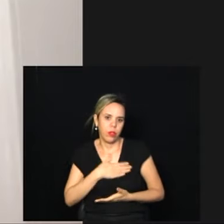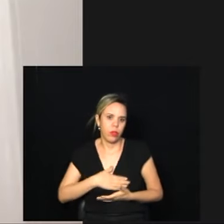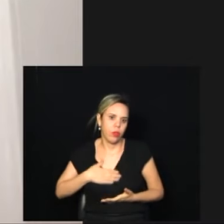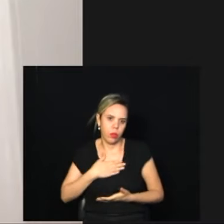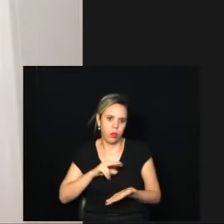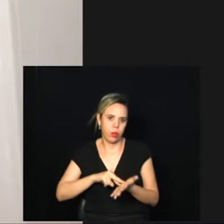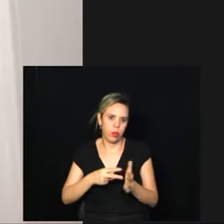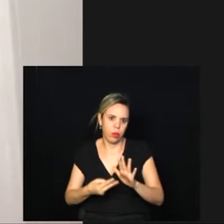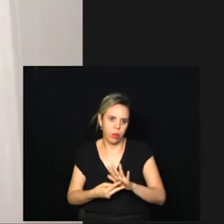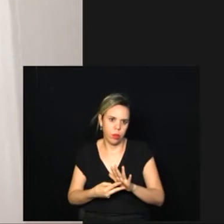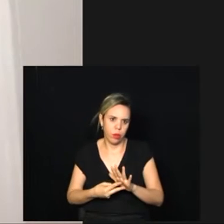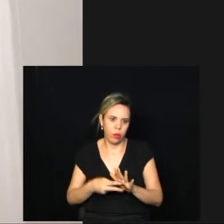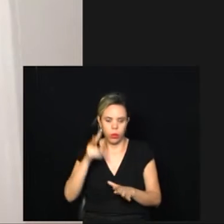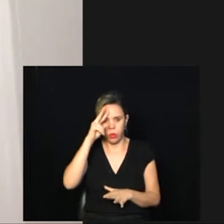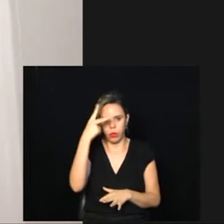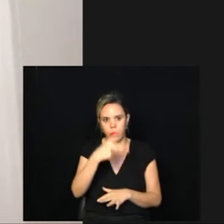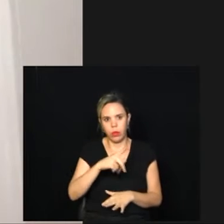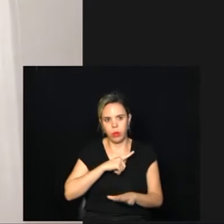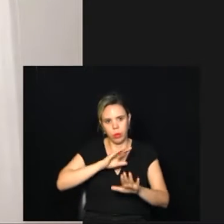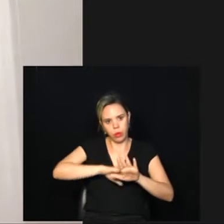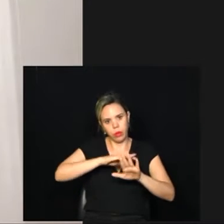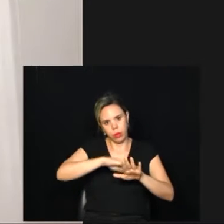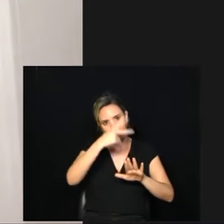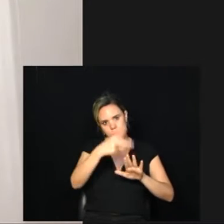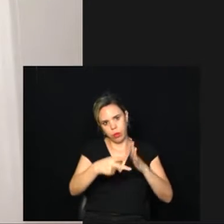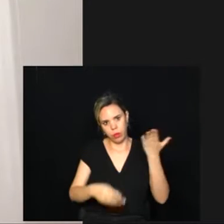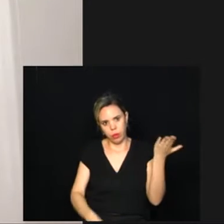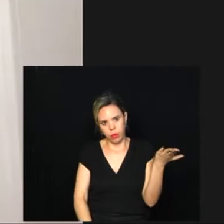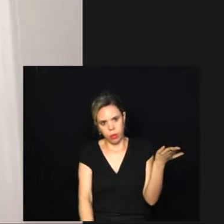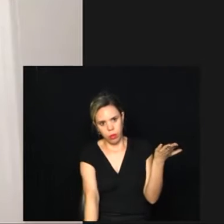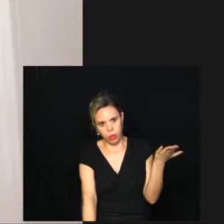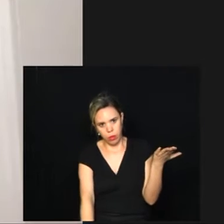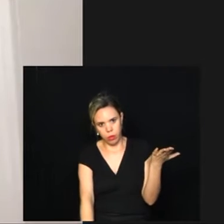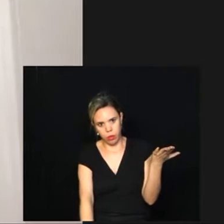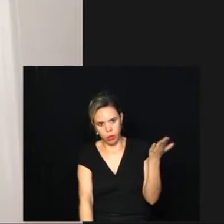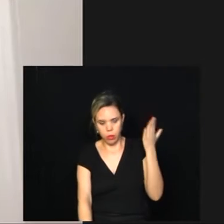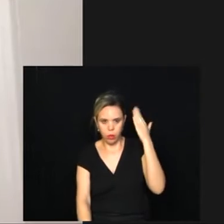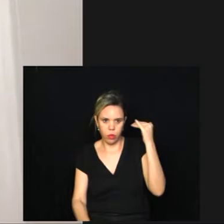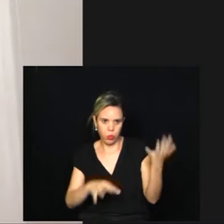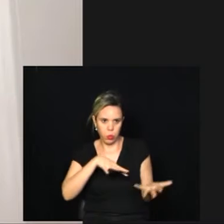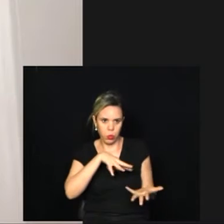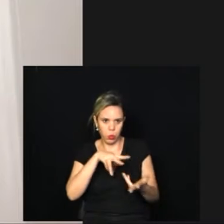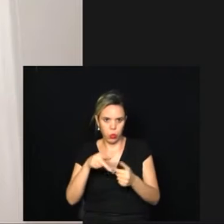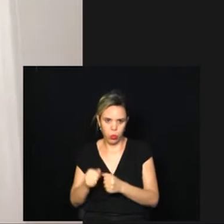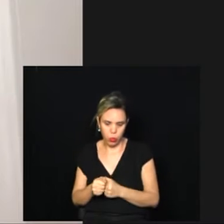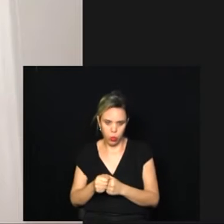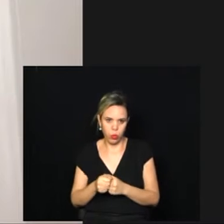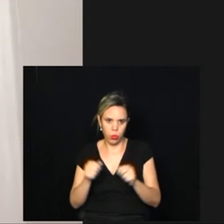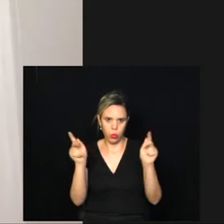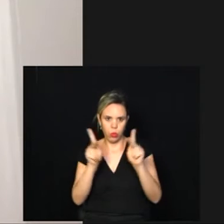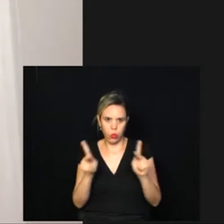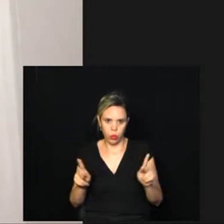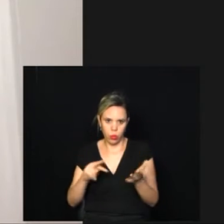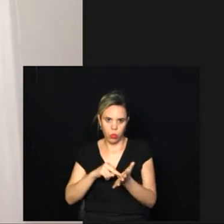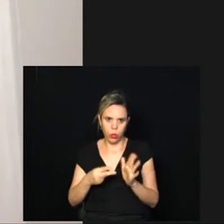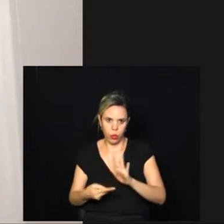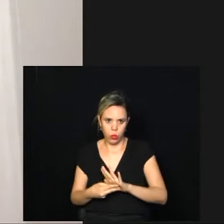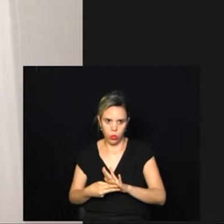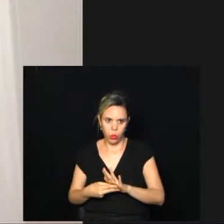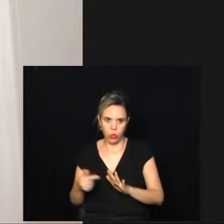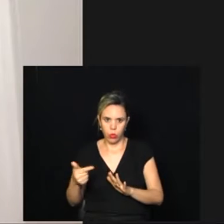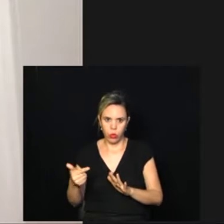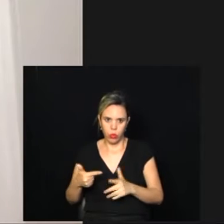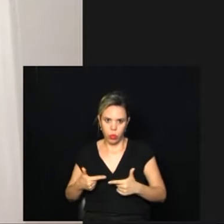do significado dele, da história que tem por trás dele. Né? Ele ficou mundialmente famoso como símbolo da paz por conta da Segunda